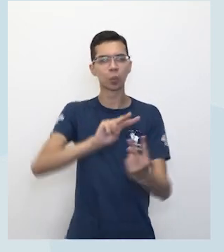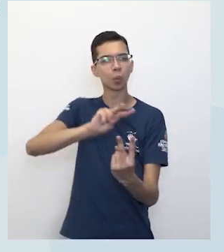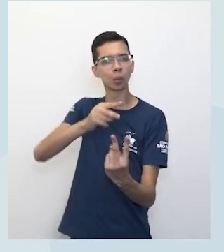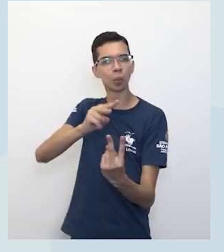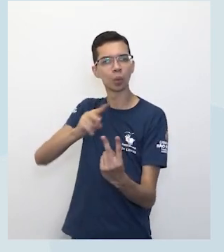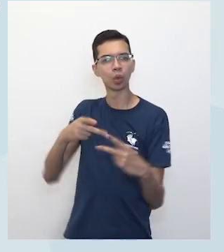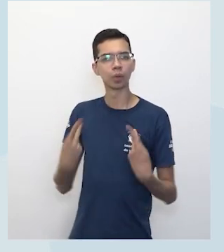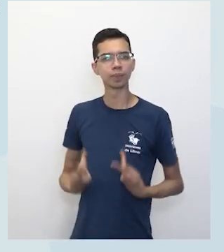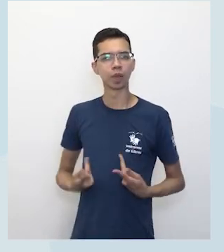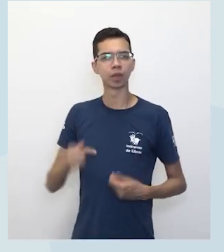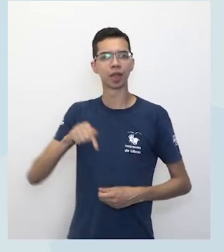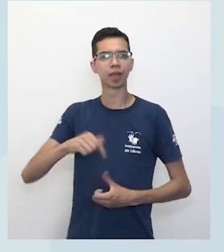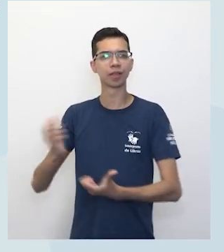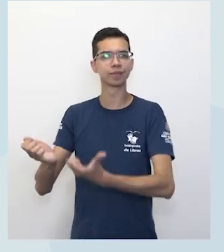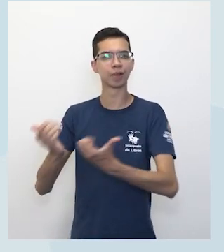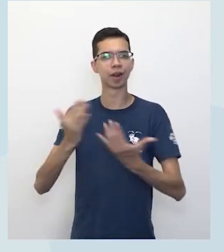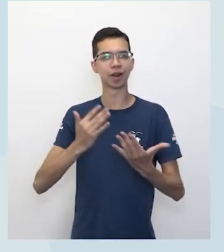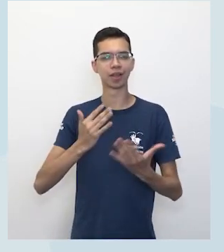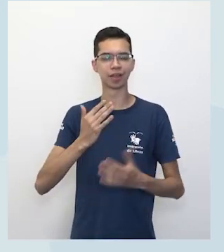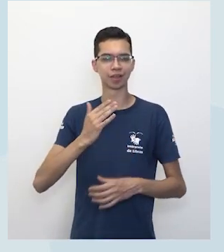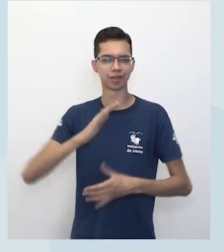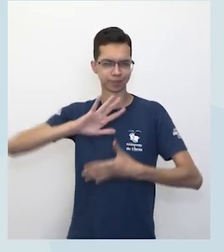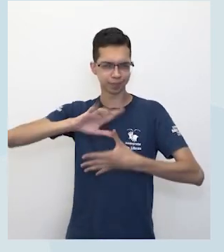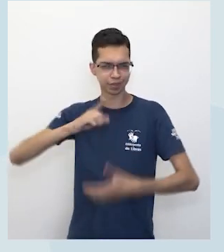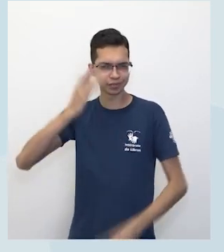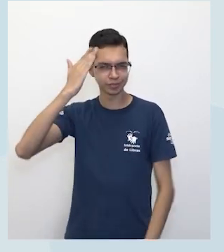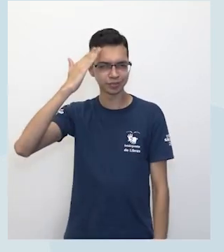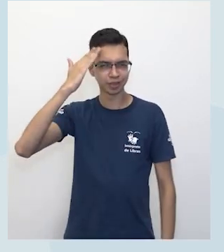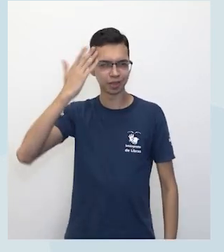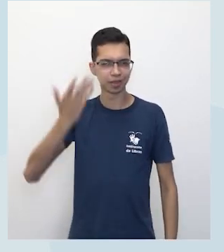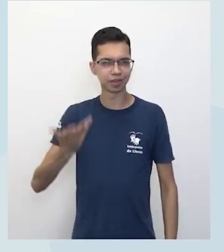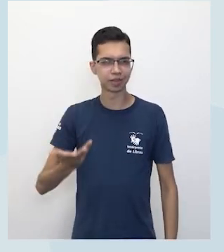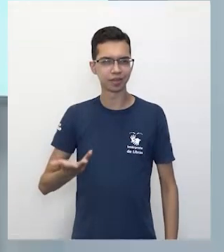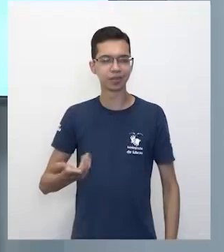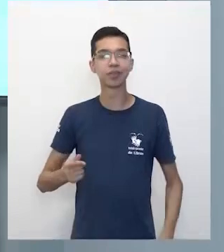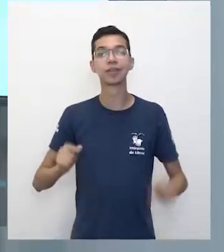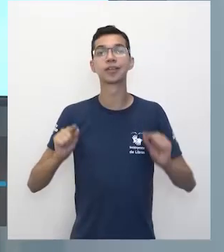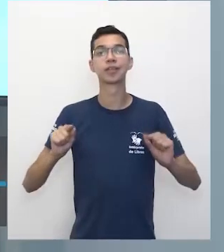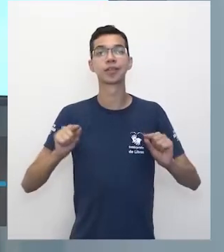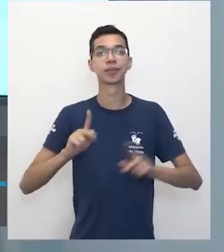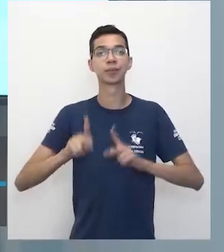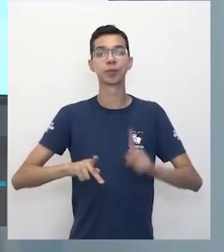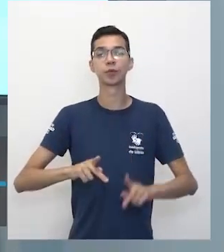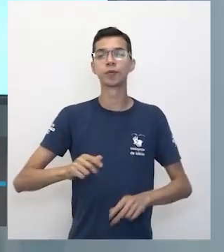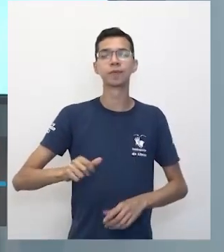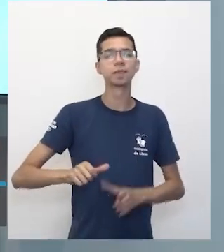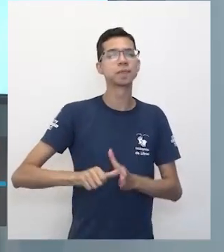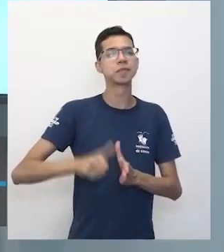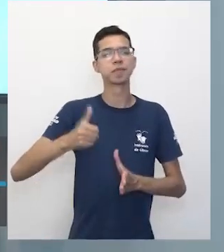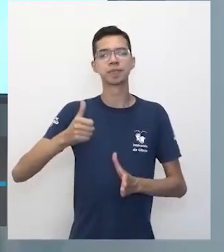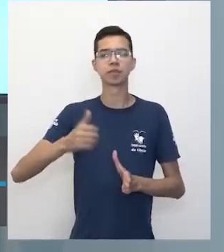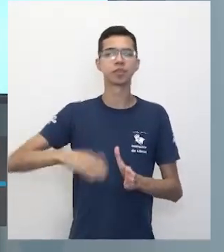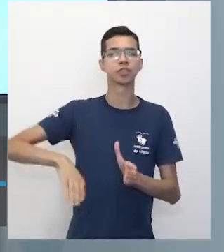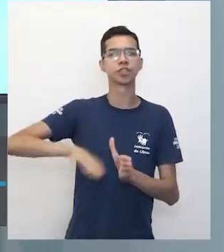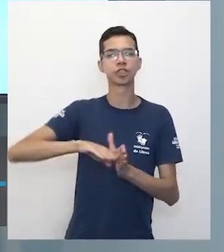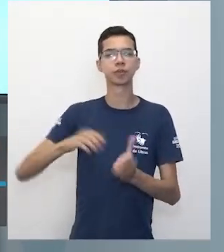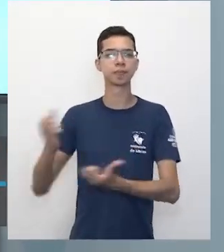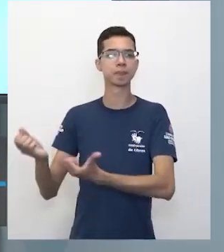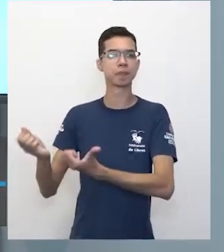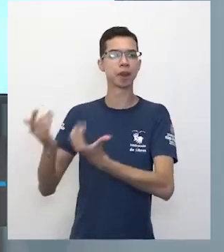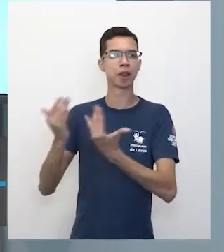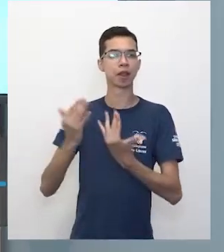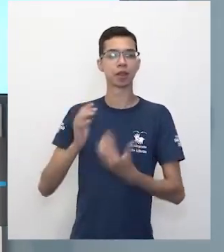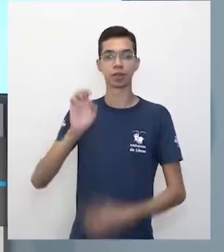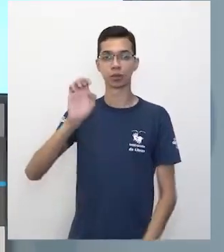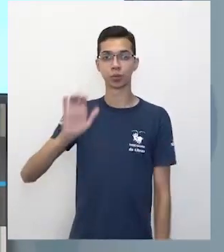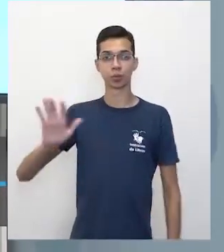Opa, olha. Você sabe quem foi o primeiro povo que chegou aqui sem ser os